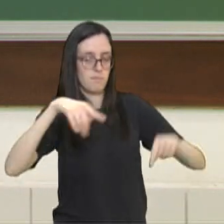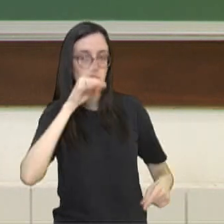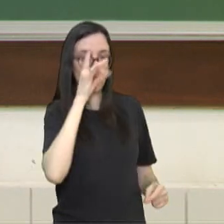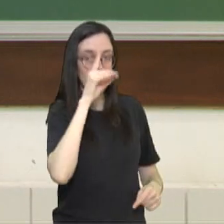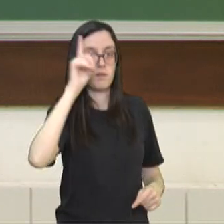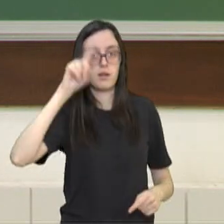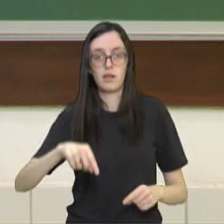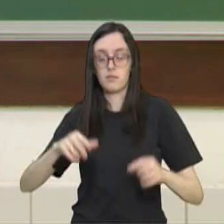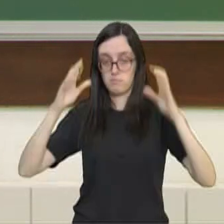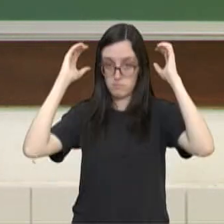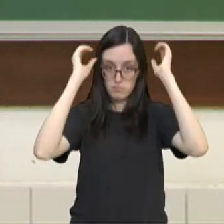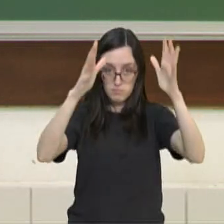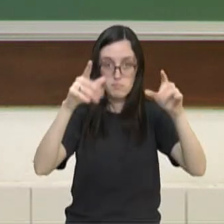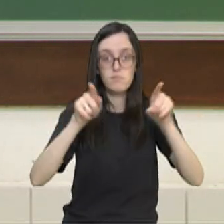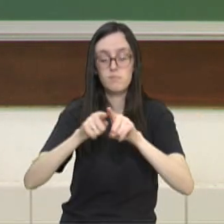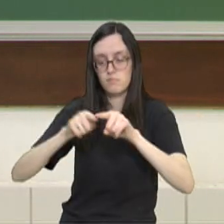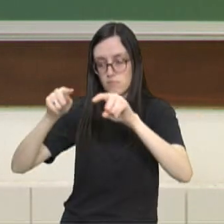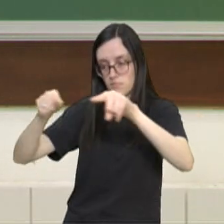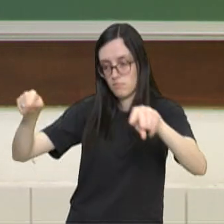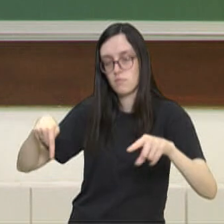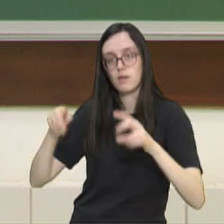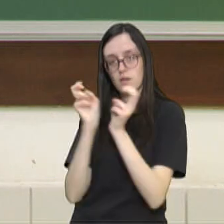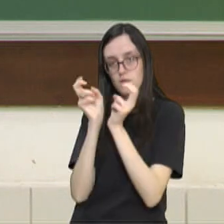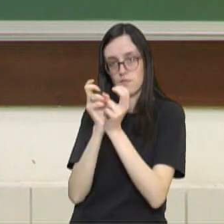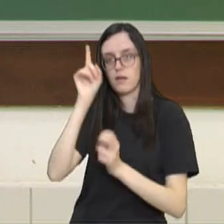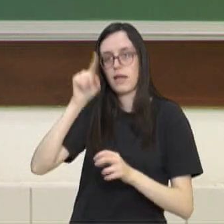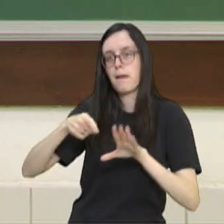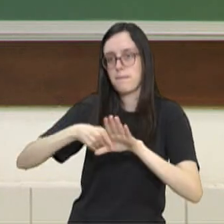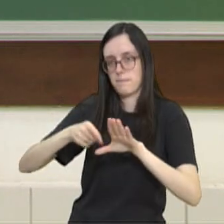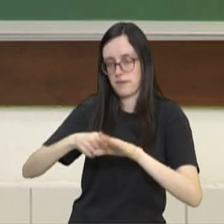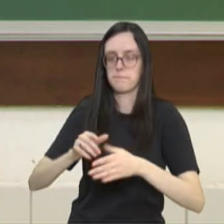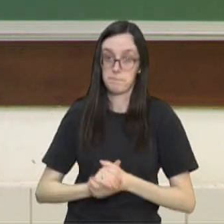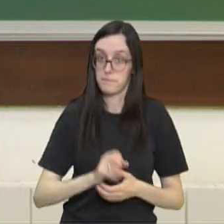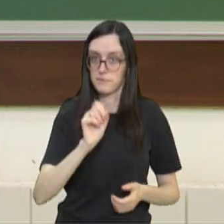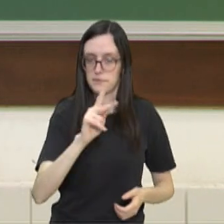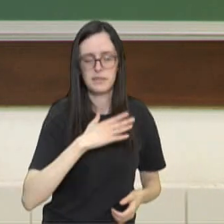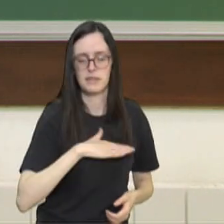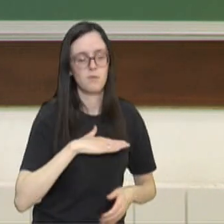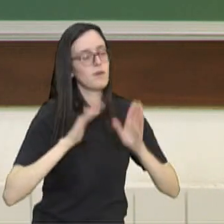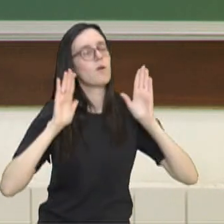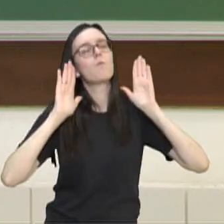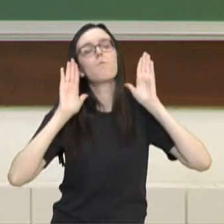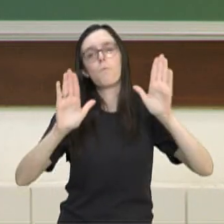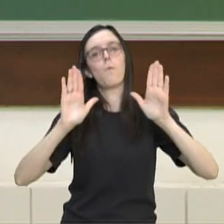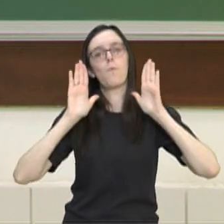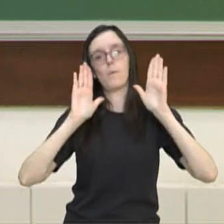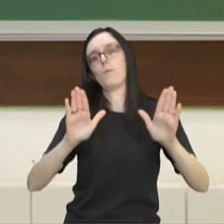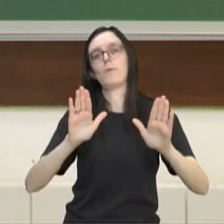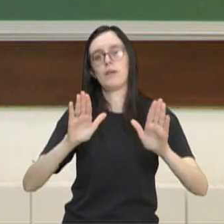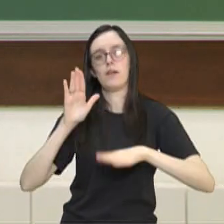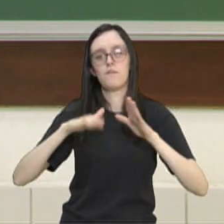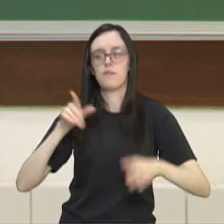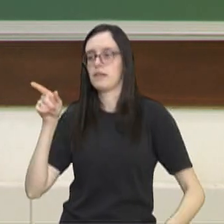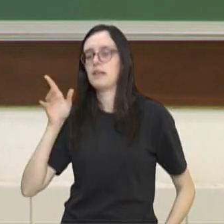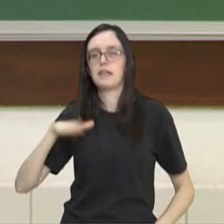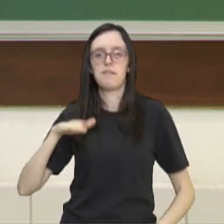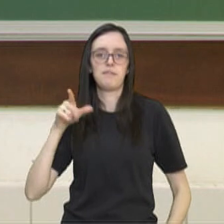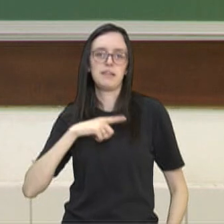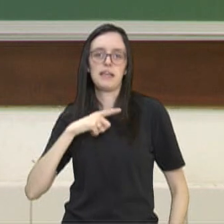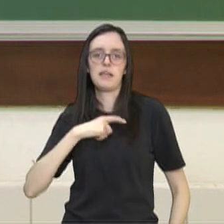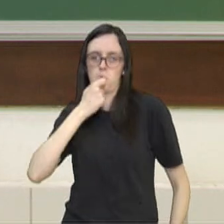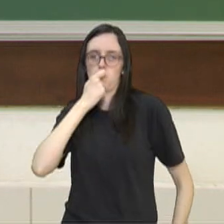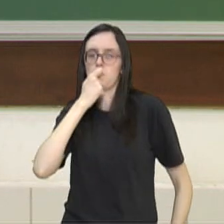campo, cobrado com as mãos. Já no futsal, quando a bola sai da lateral, ela é colocada em jogo com